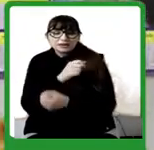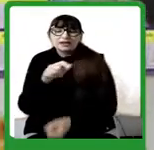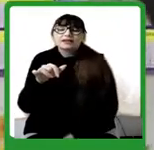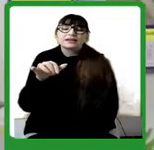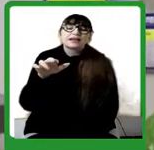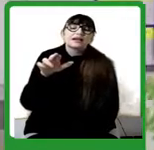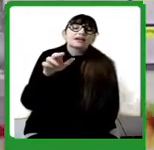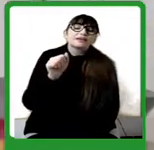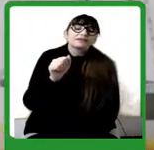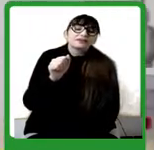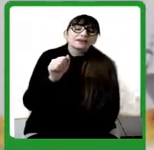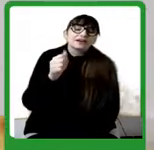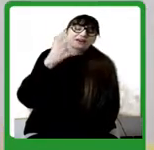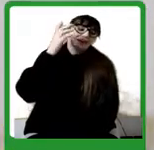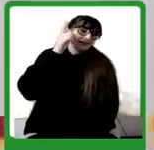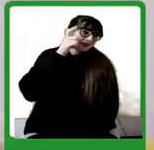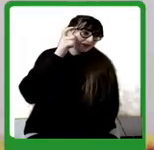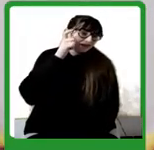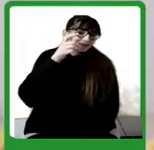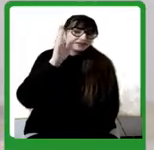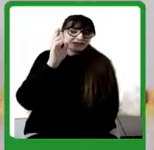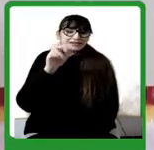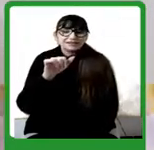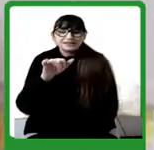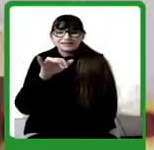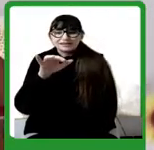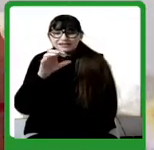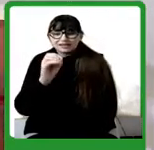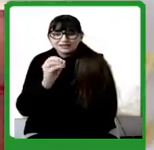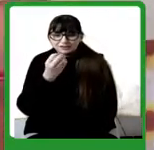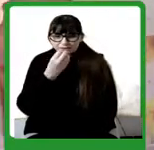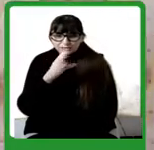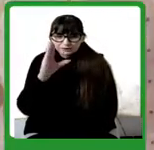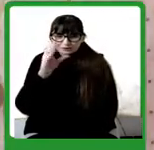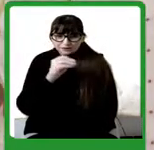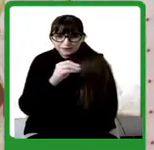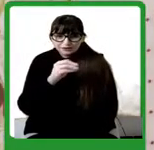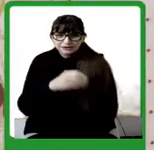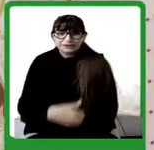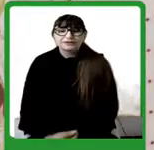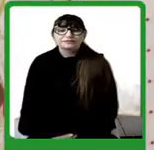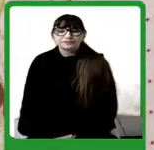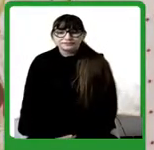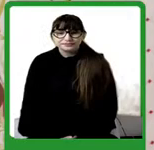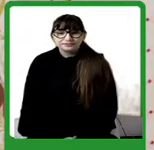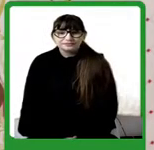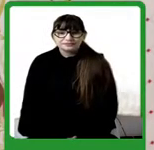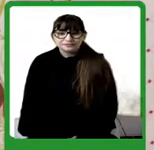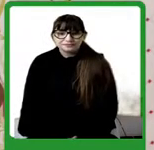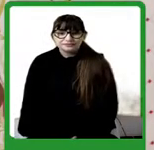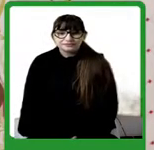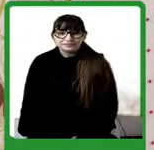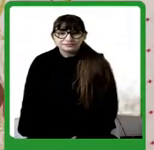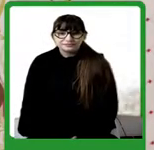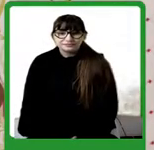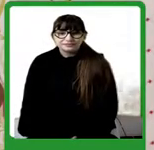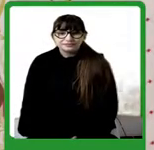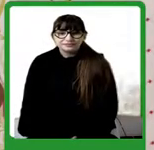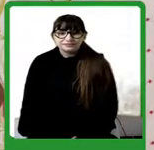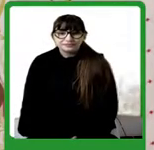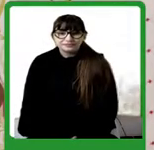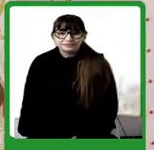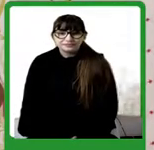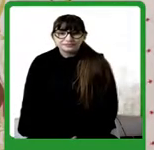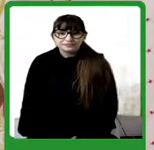Demônio. Sérgio Pencoski, boa noite. Noite, vai que vai, Pimpianeta. Tu és demais. E a... Que?